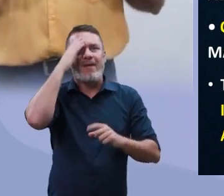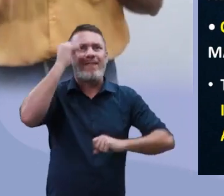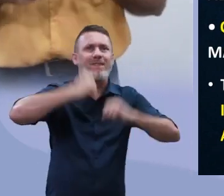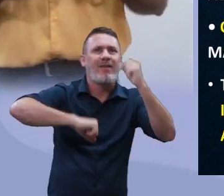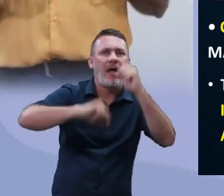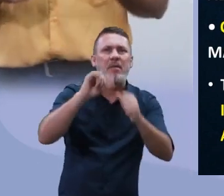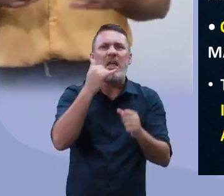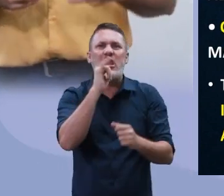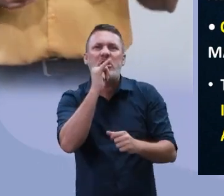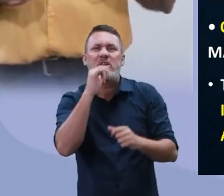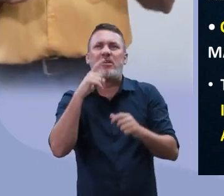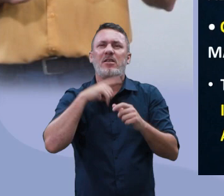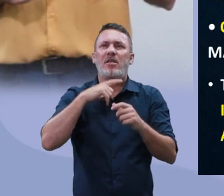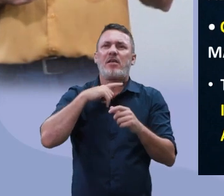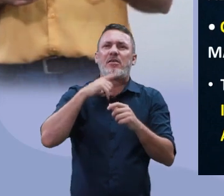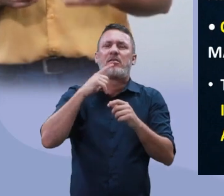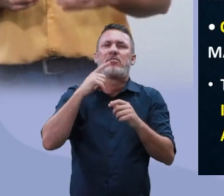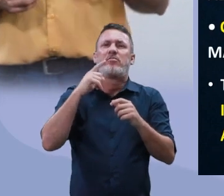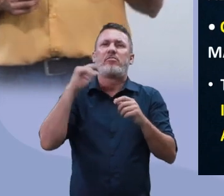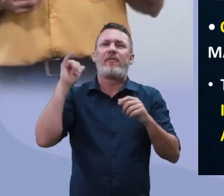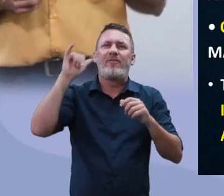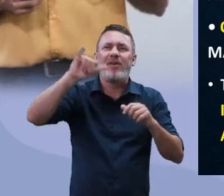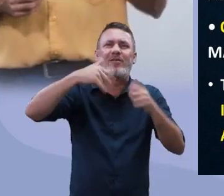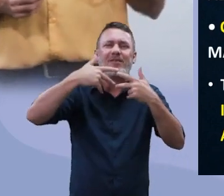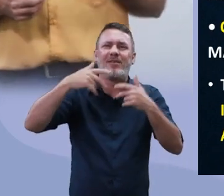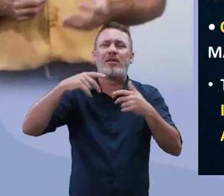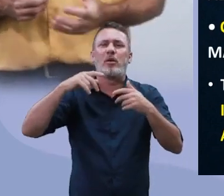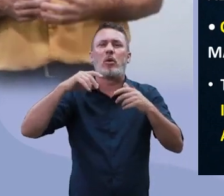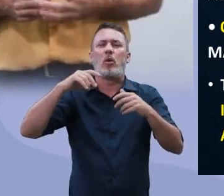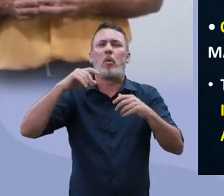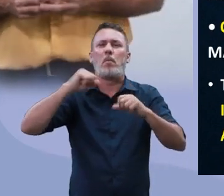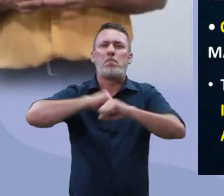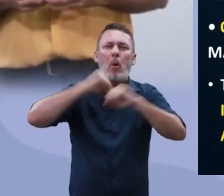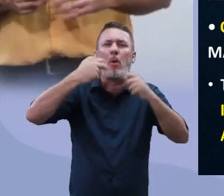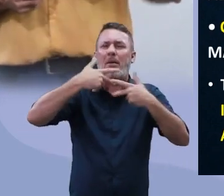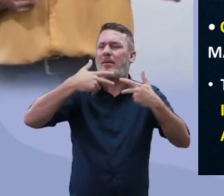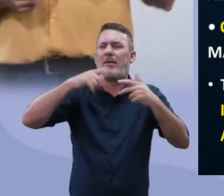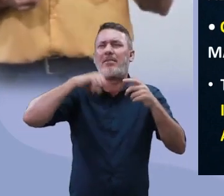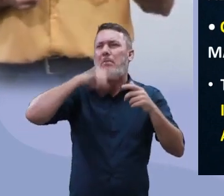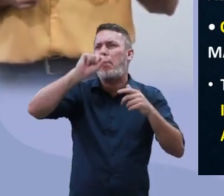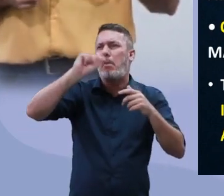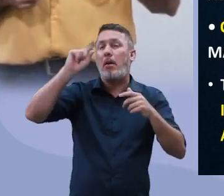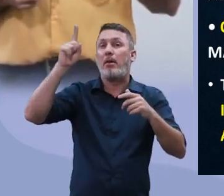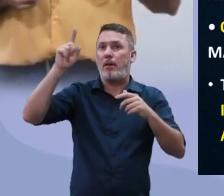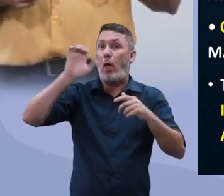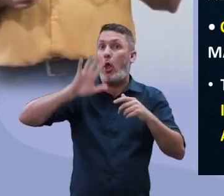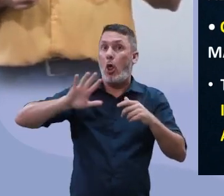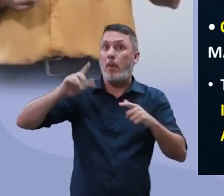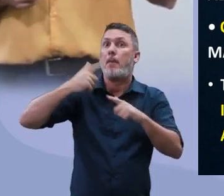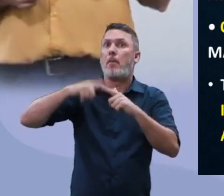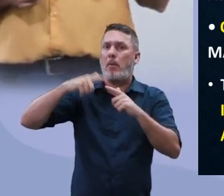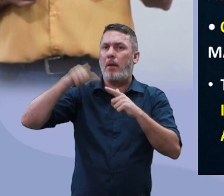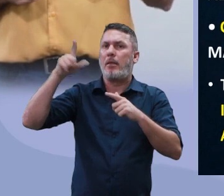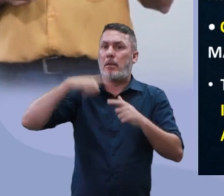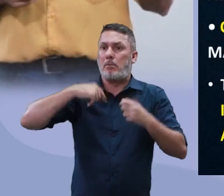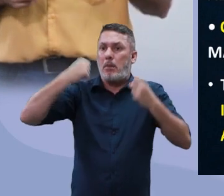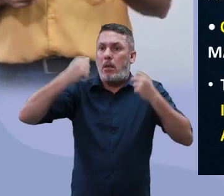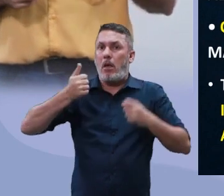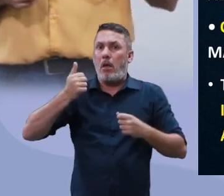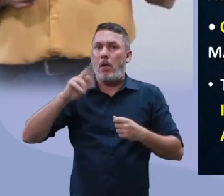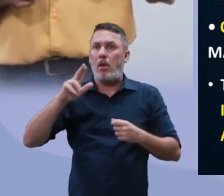produção energética na Europa, né, se dá através do uso de centrais termonucleares. E as centrais termonucleares, elas têm